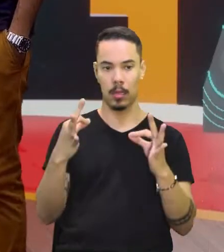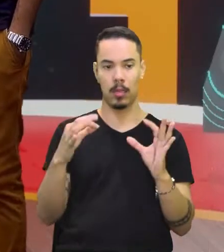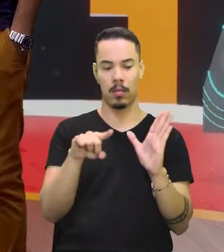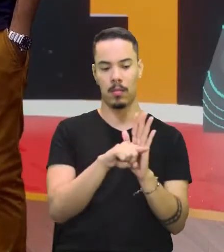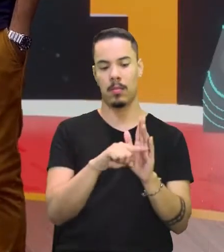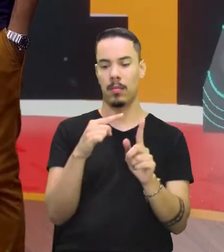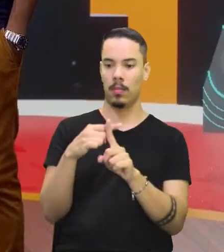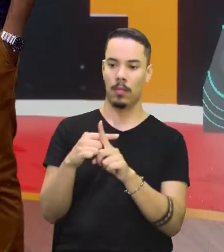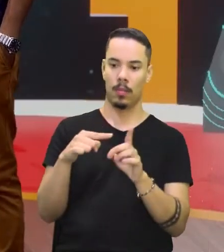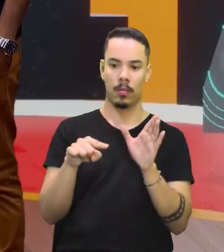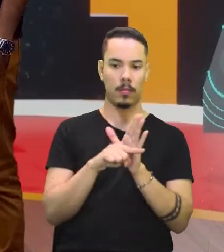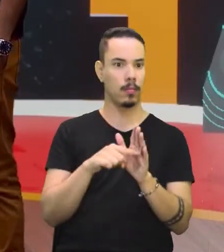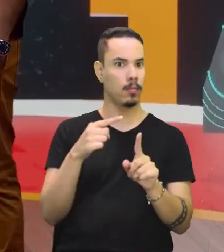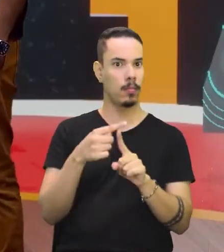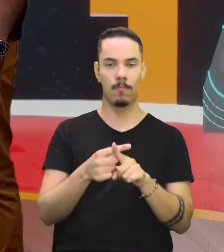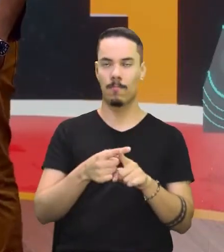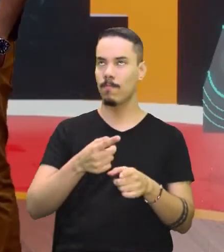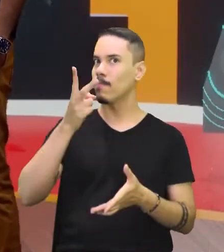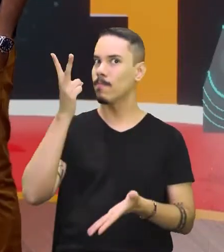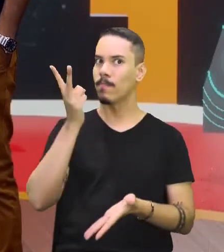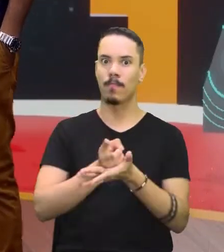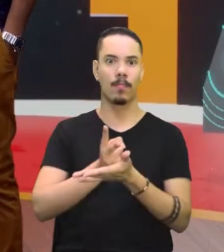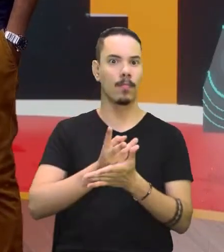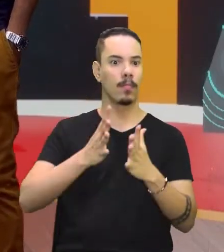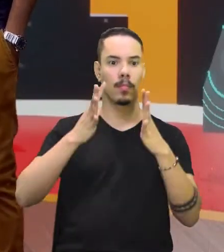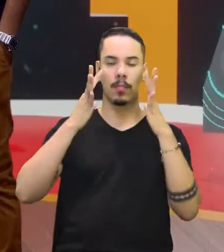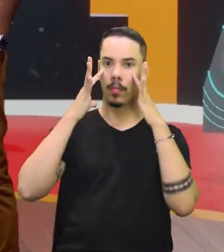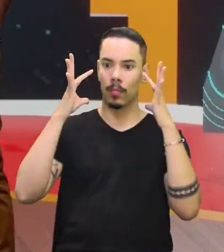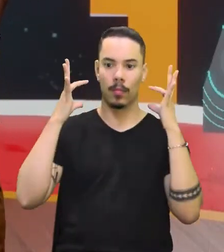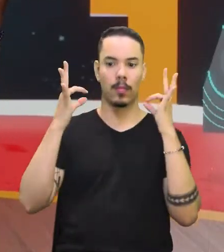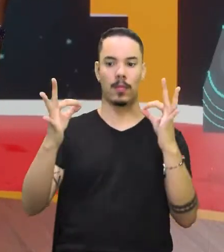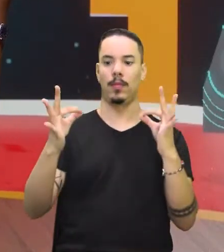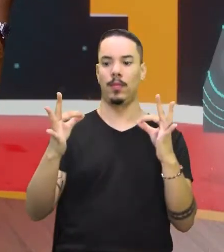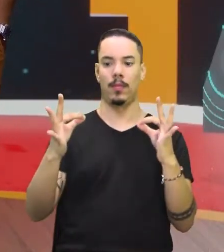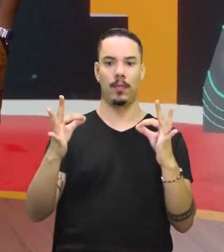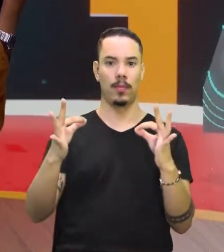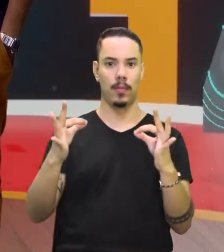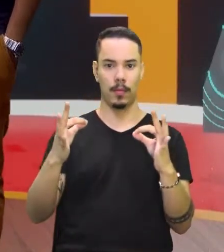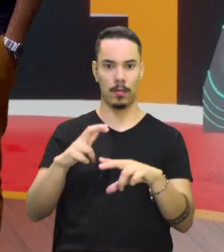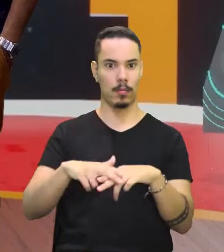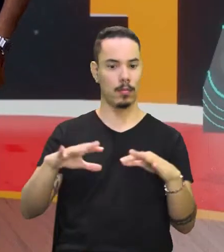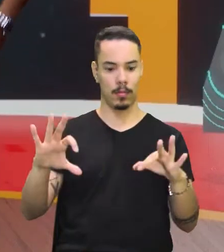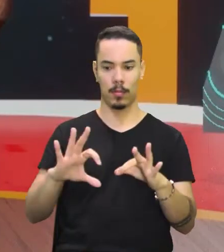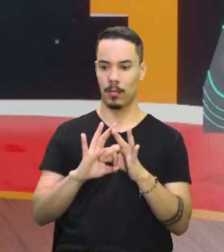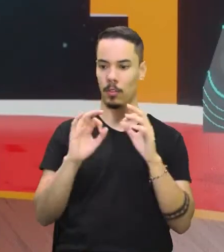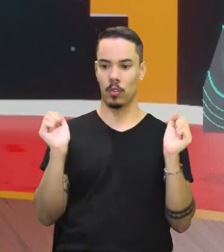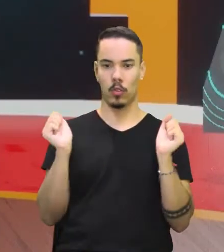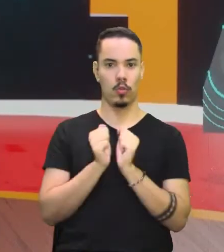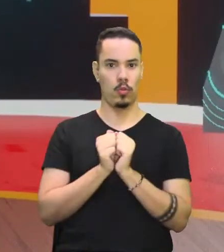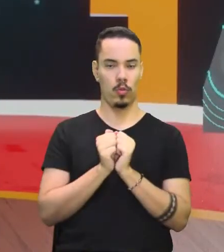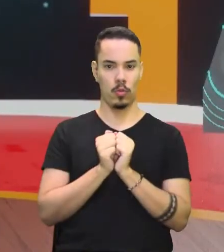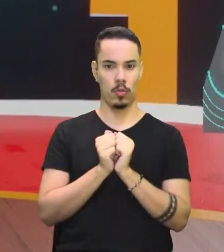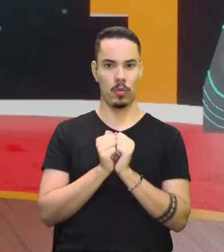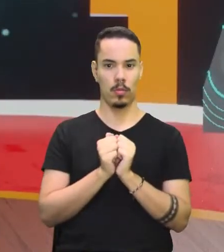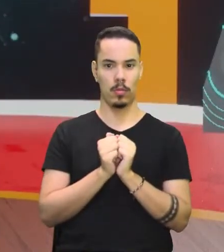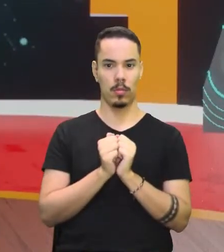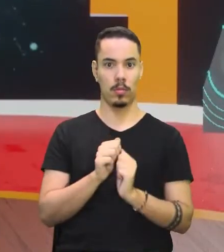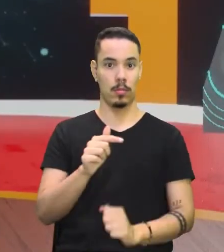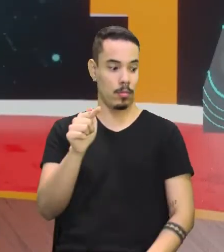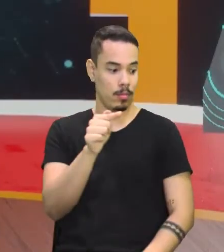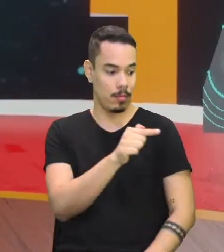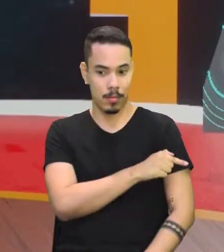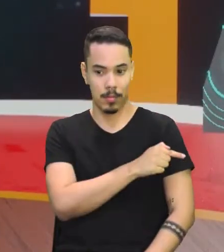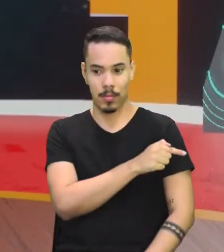sinais é muito importante. Sempre, né? Sempre. Matemática e jogo de sinal tá ligado, não se separa. Chegou no 7º ano,